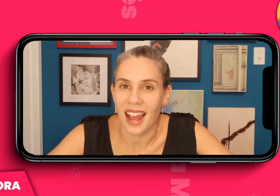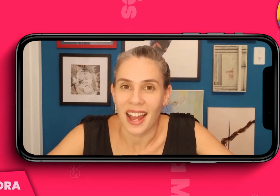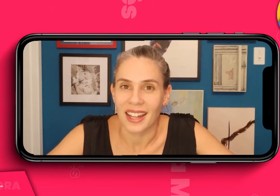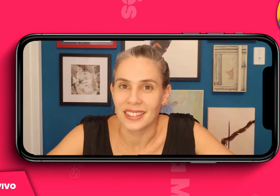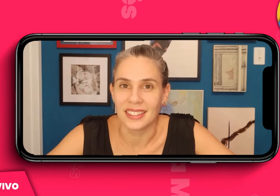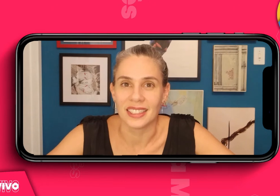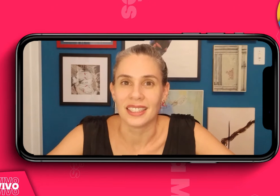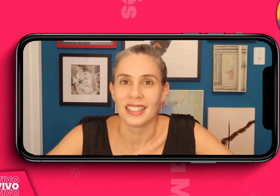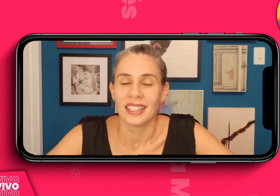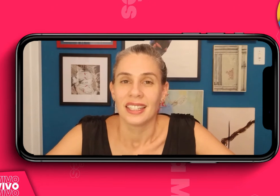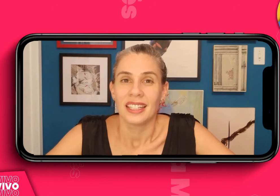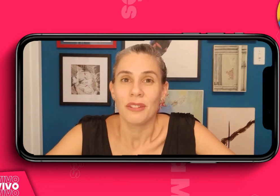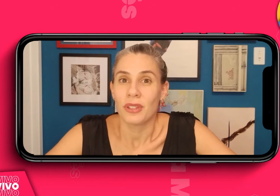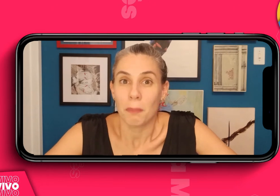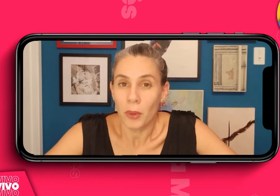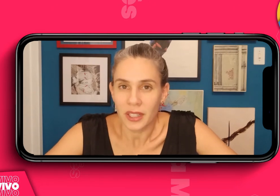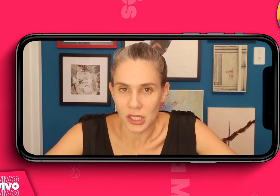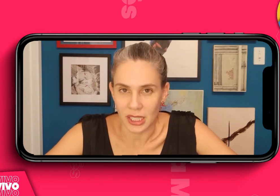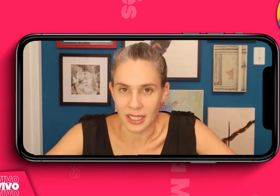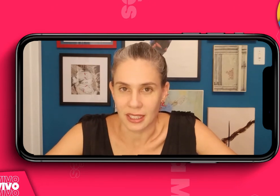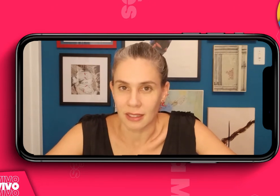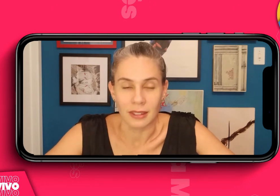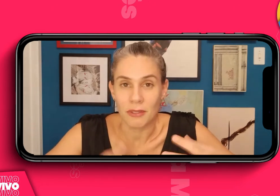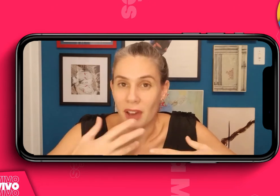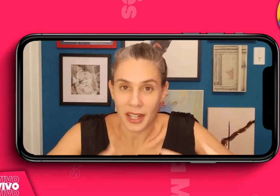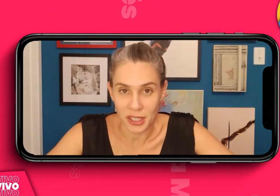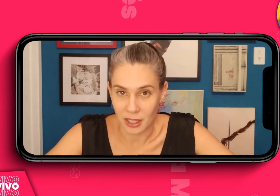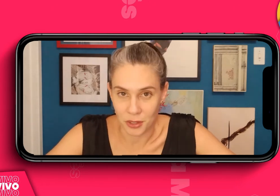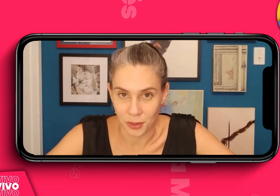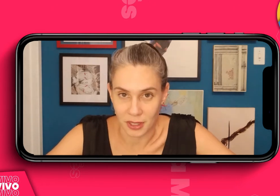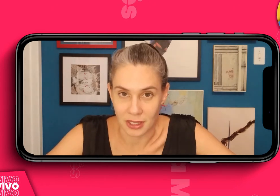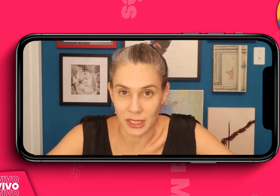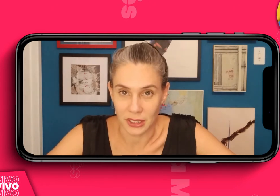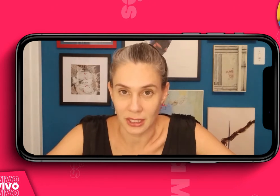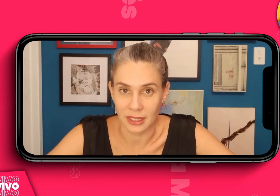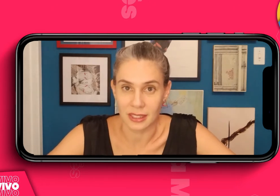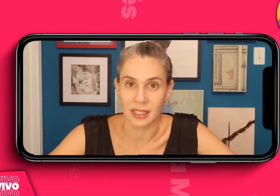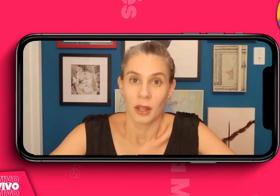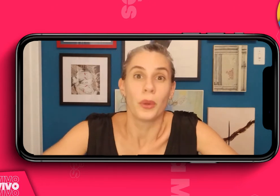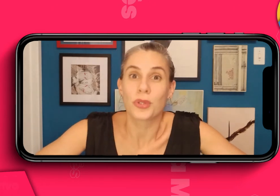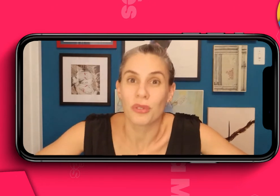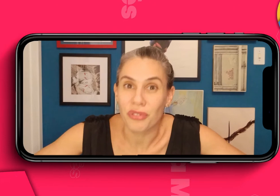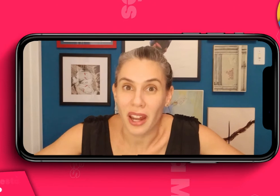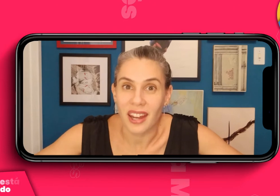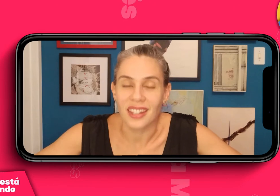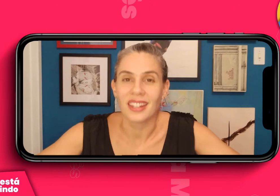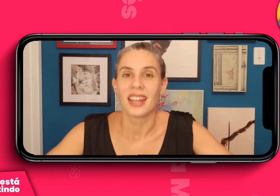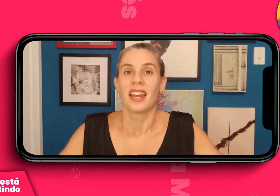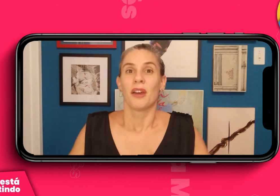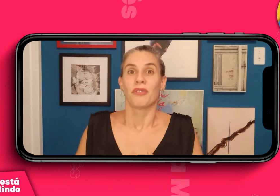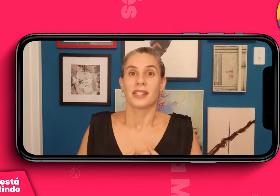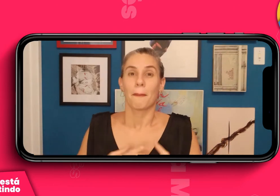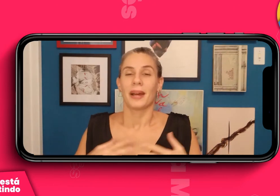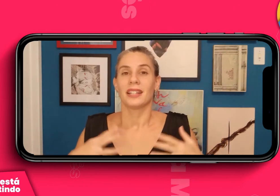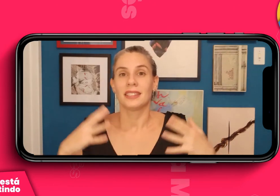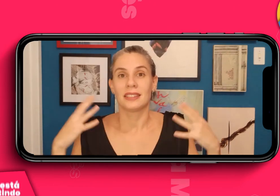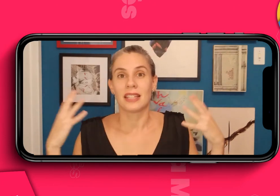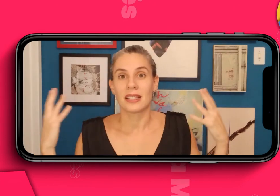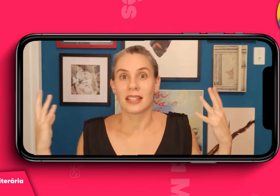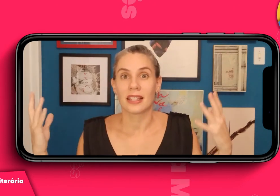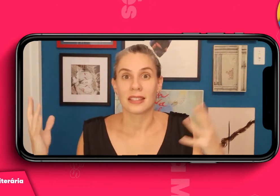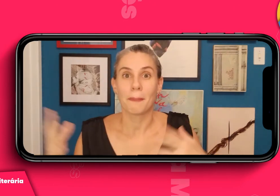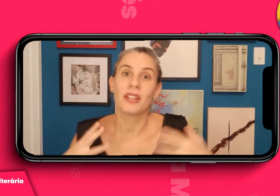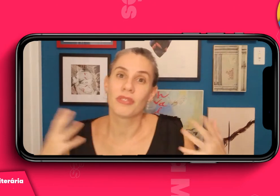Nicolas Nardi, enfim, muita gente de várias gerações distintas, Wilson Freire, fazem